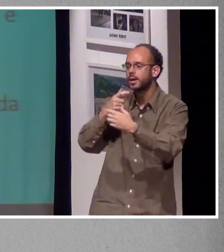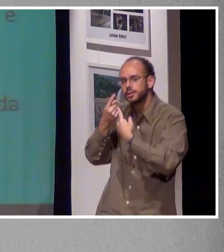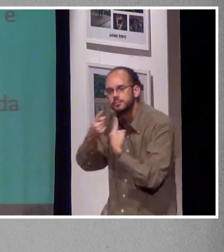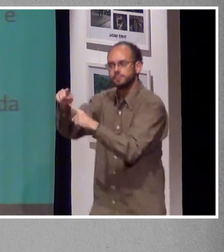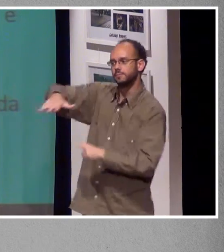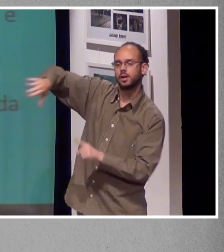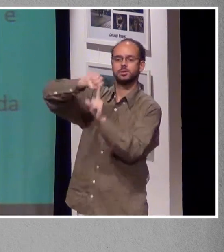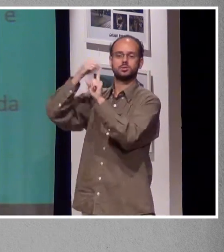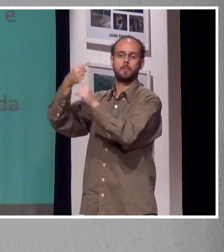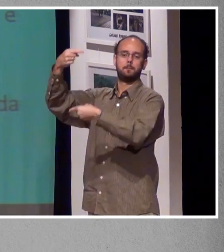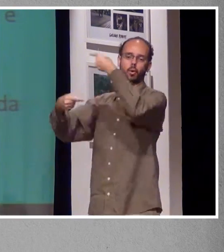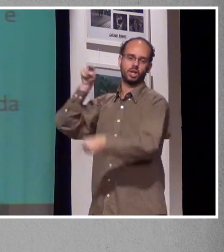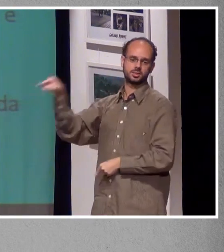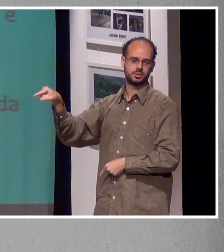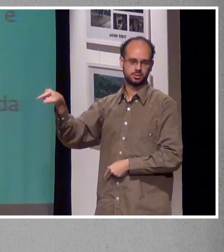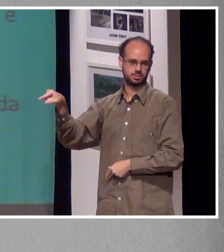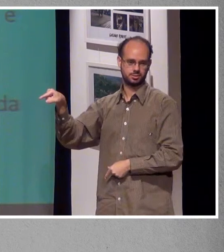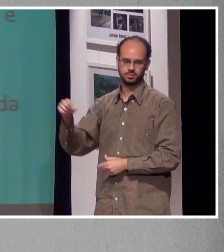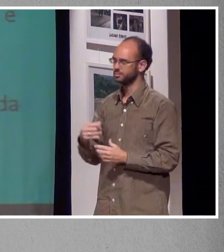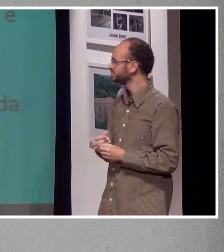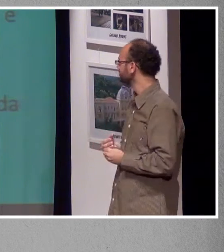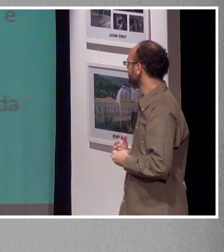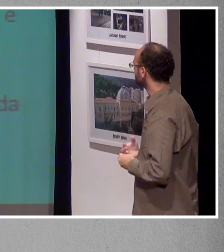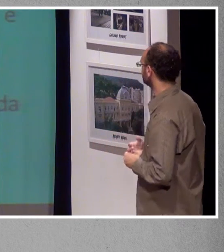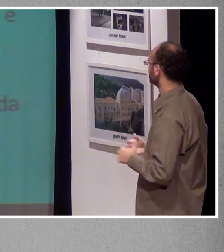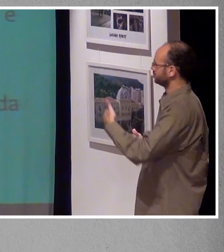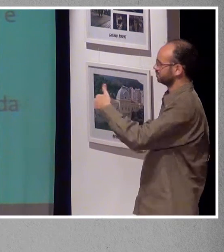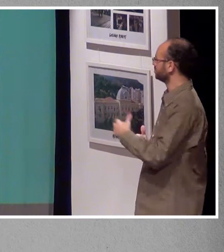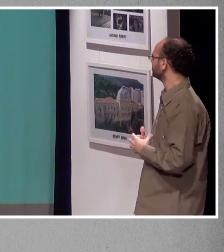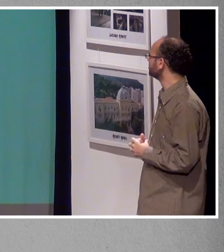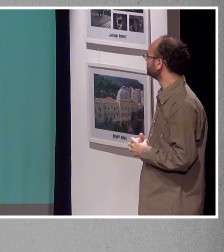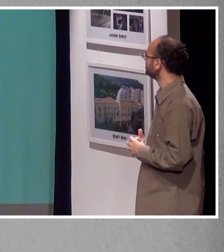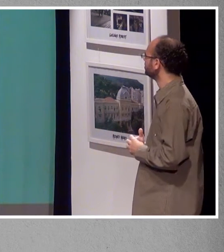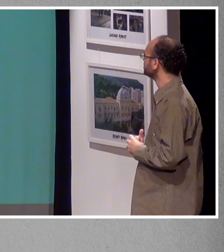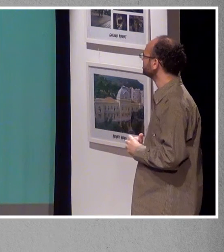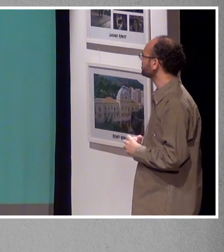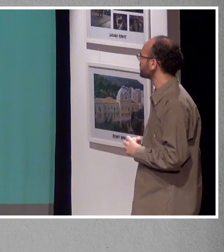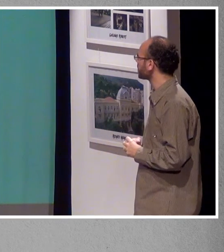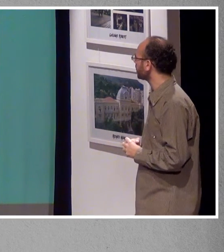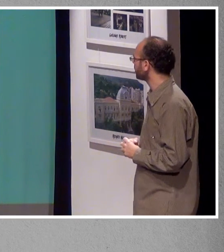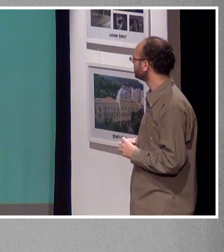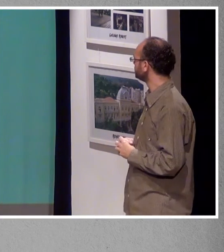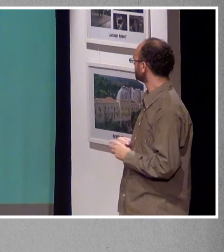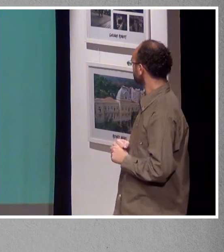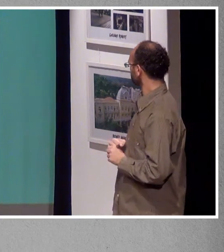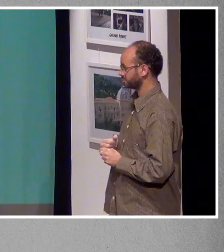através das lutas do futuro, não haja essa dificuldade para esse acesso social.